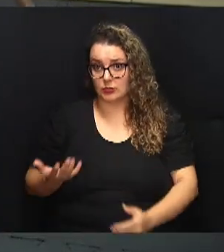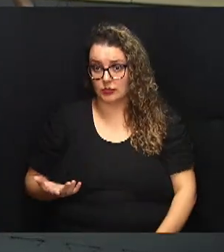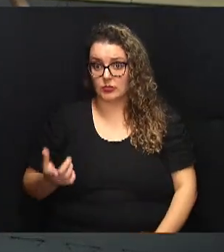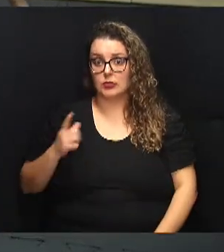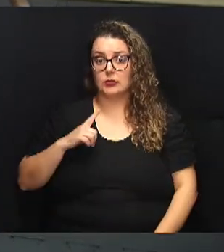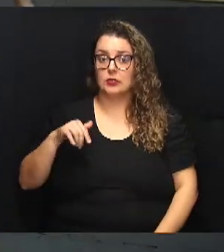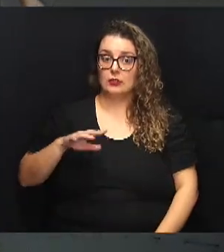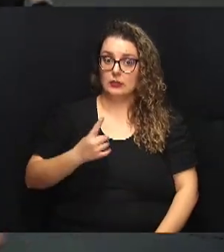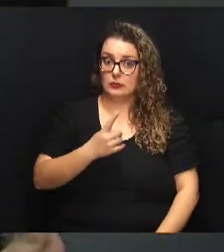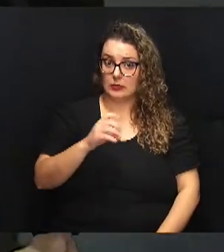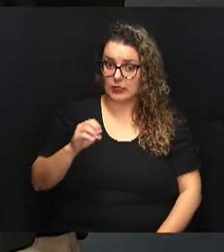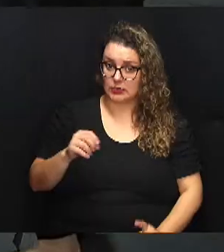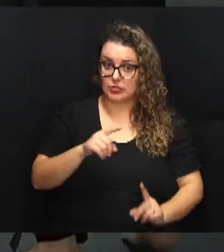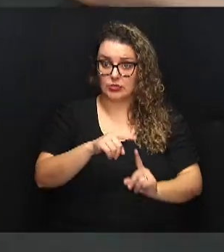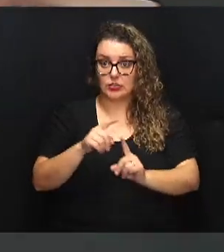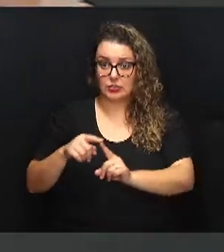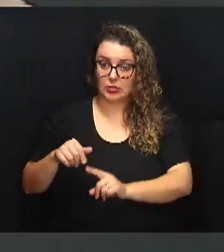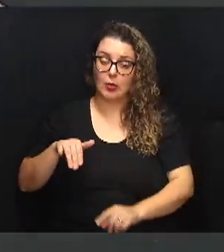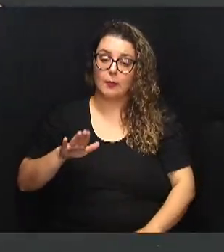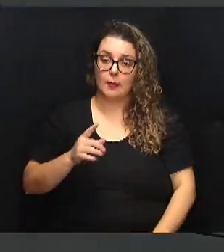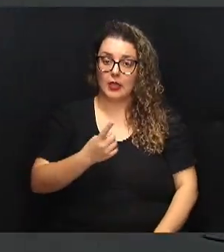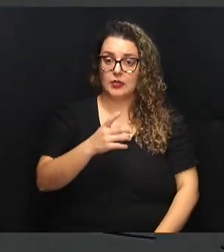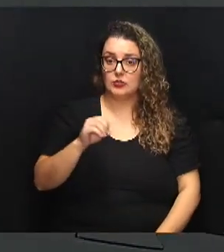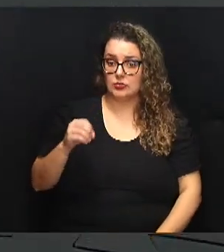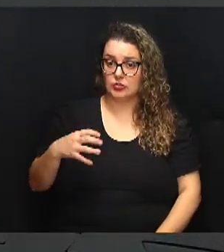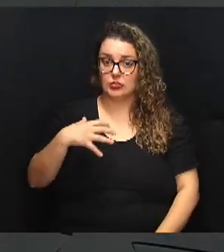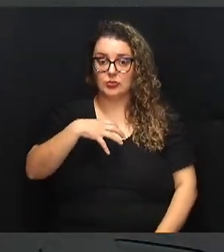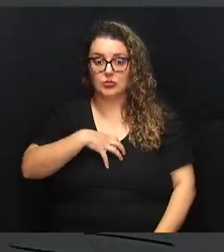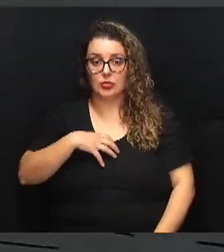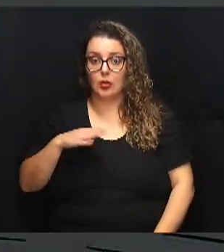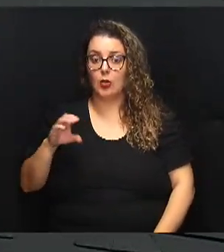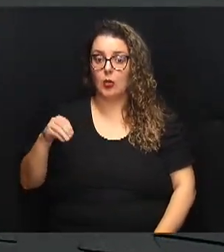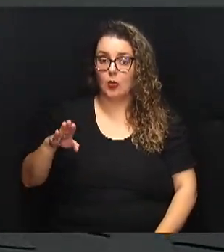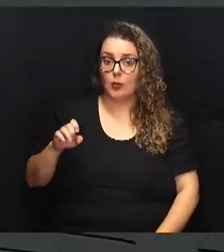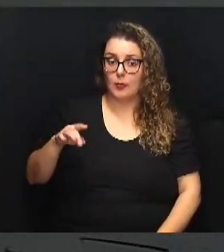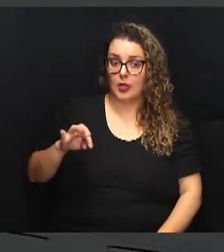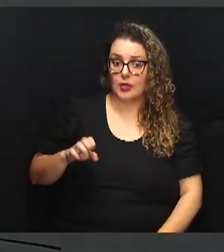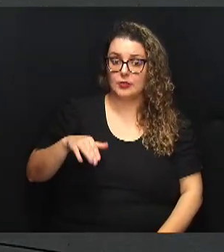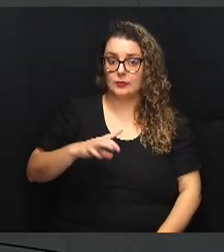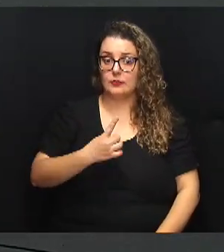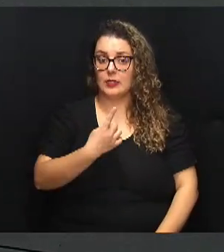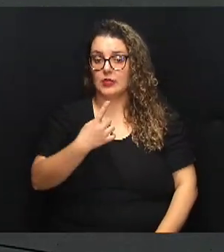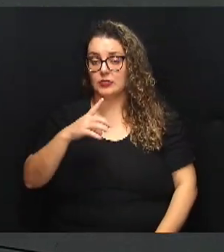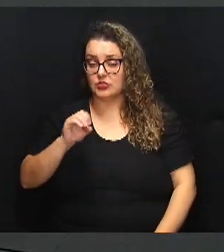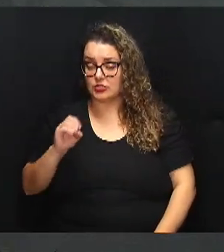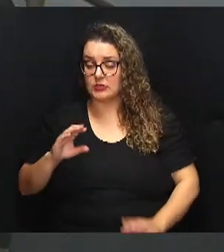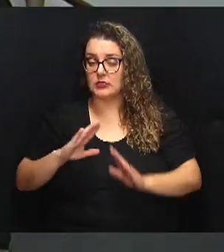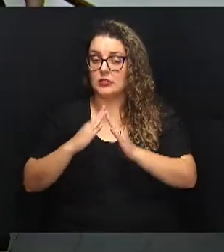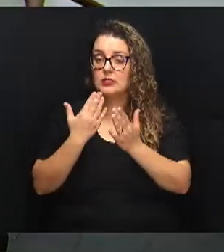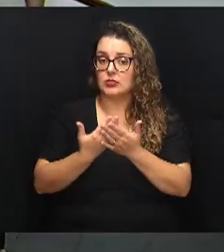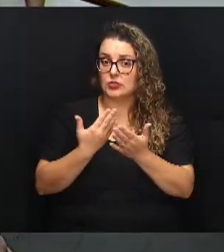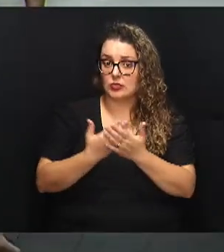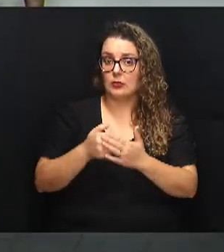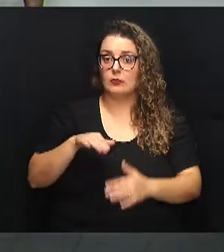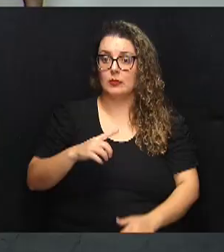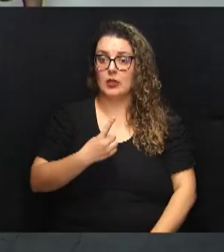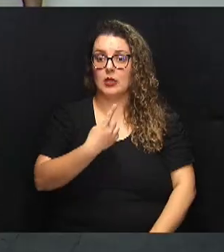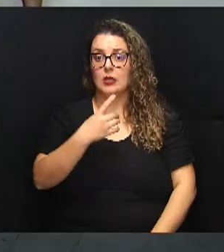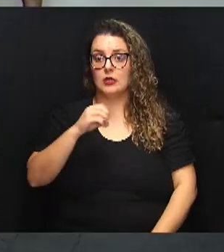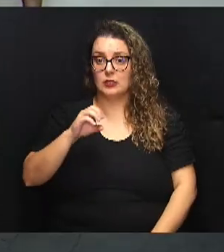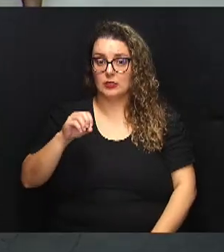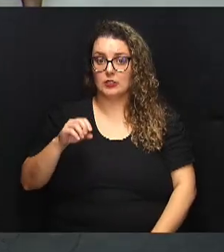mais de 100 estilos, mais de 100 formas de combate, mais de 100 escolas, mais de 100